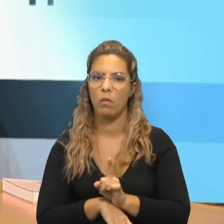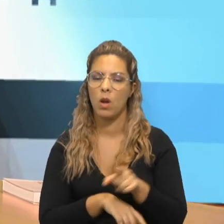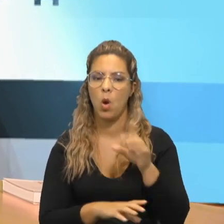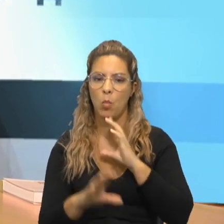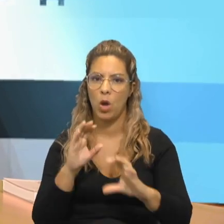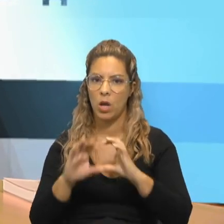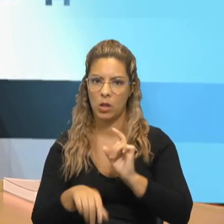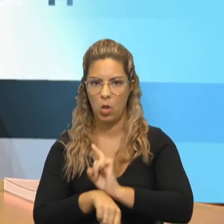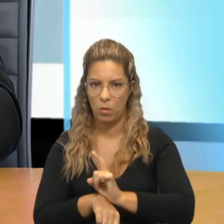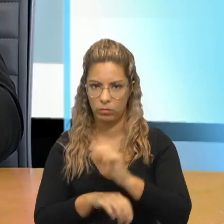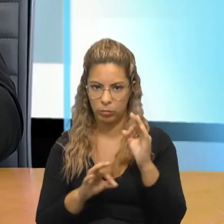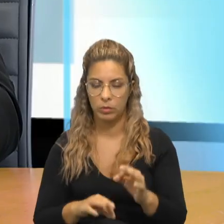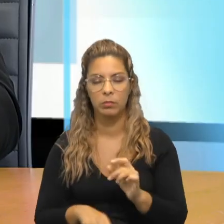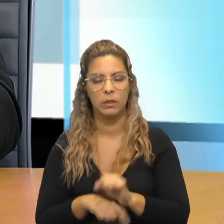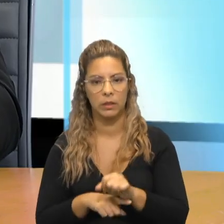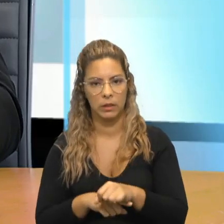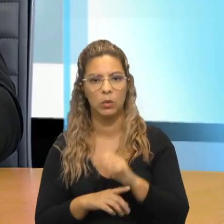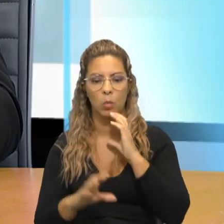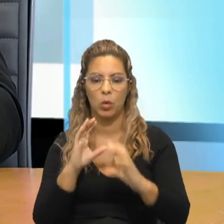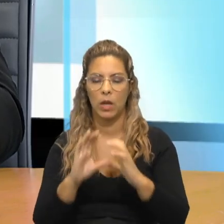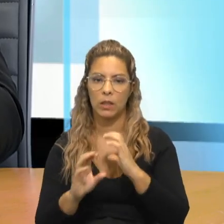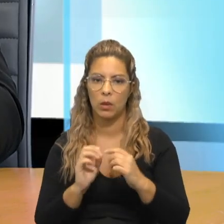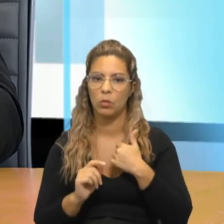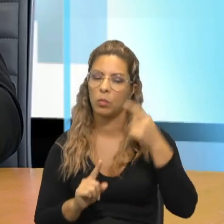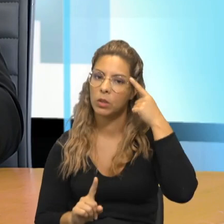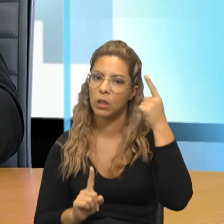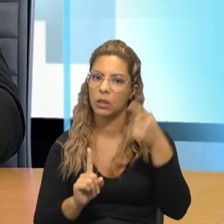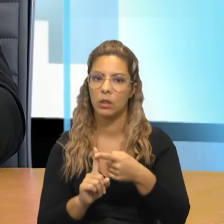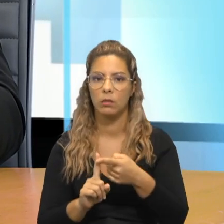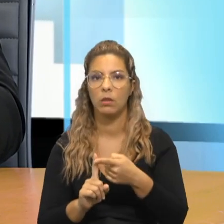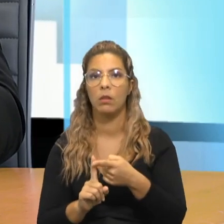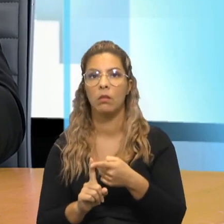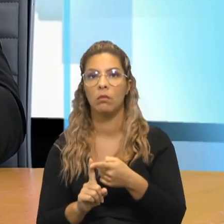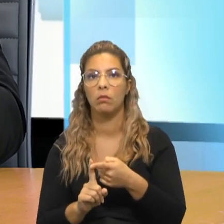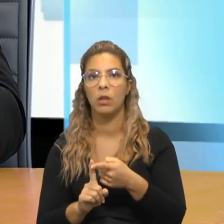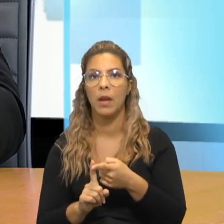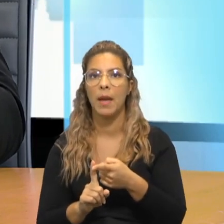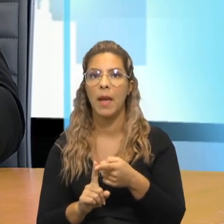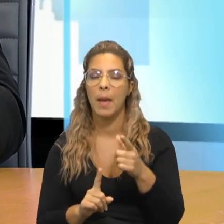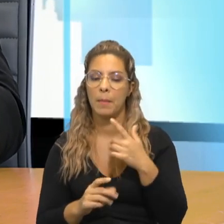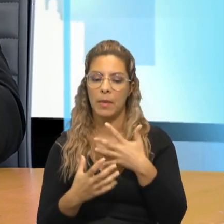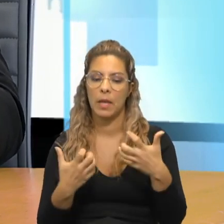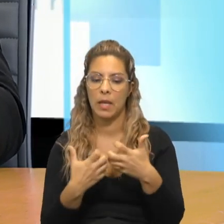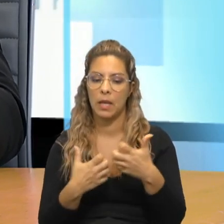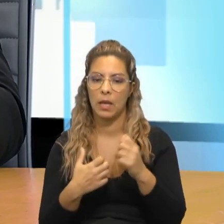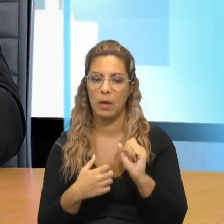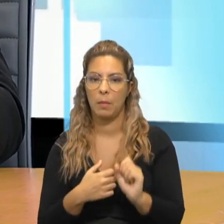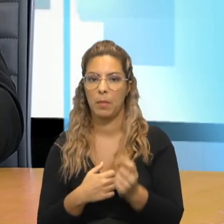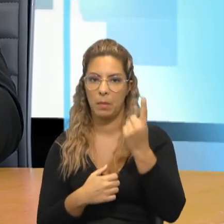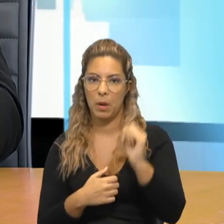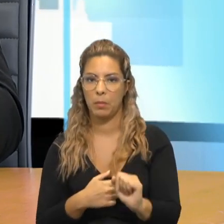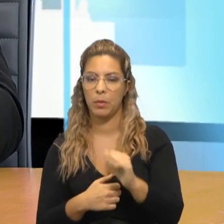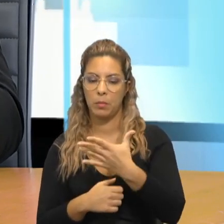comunicação? Sim, desde a primeira hora. Nós fomos criados, nascemos em meio à Primeira Guerra Mundial, ali em